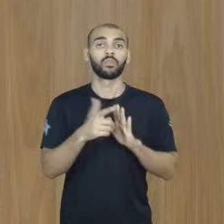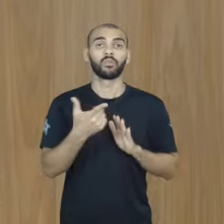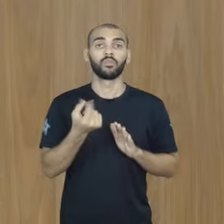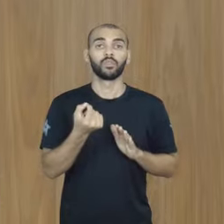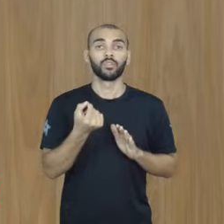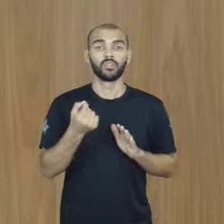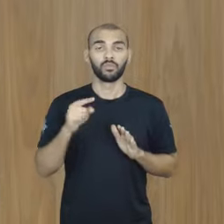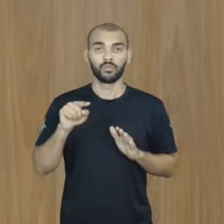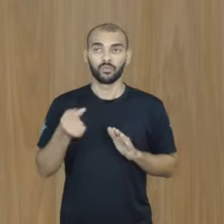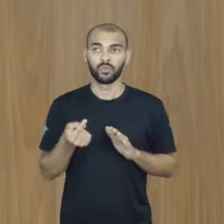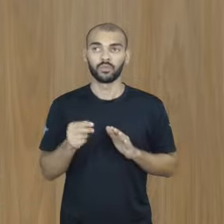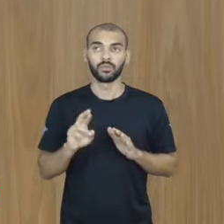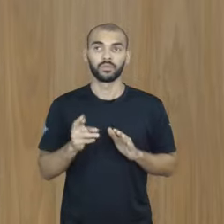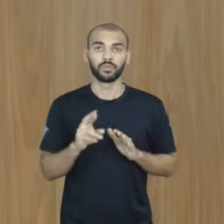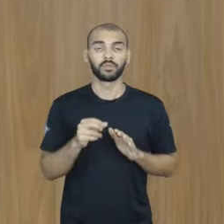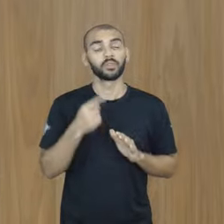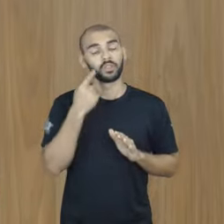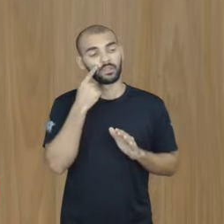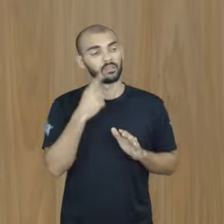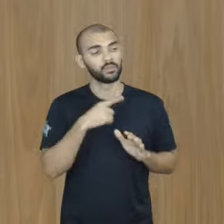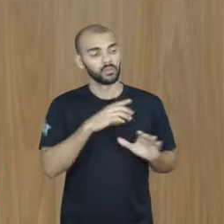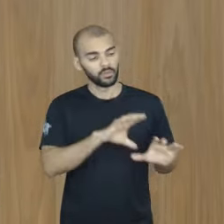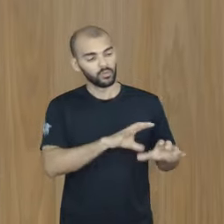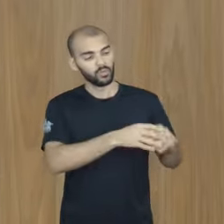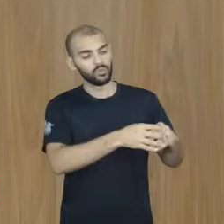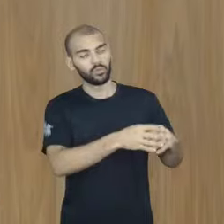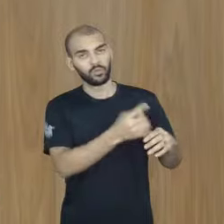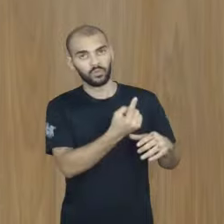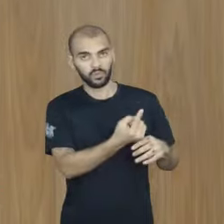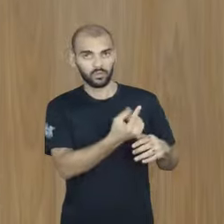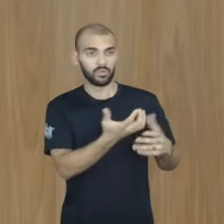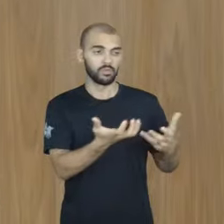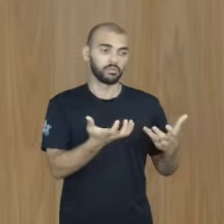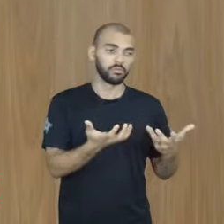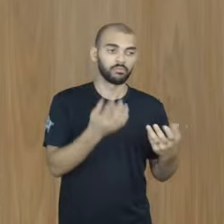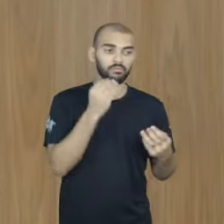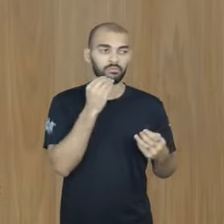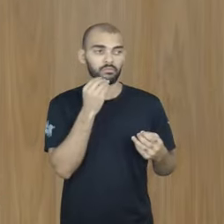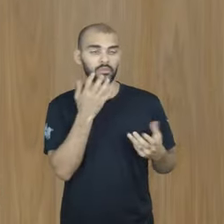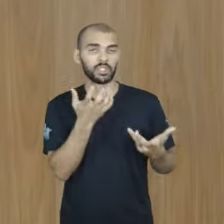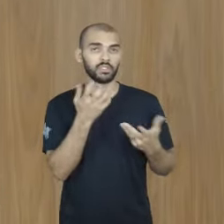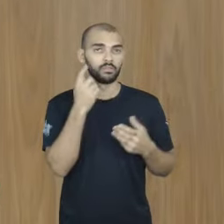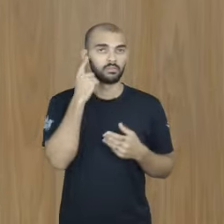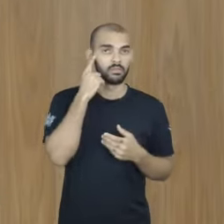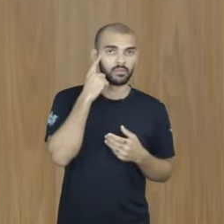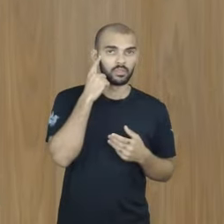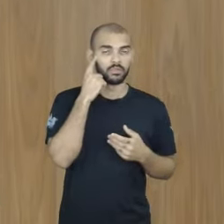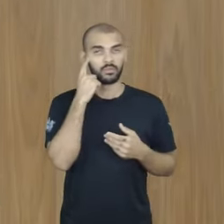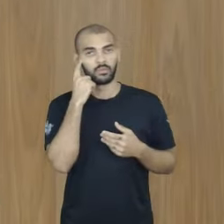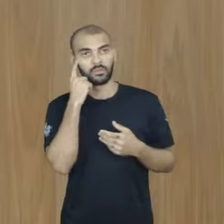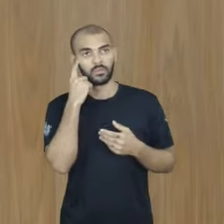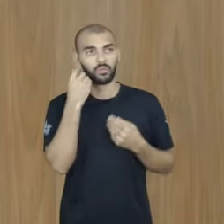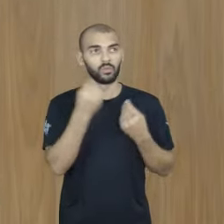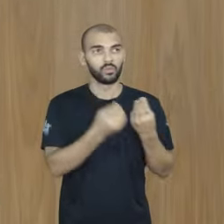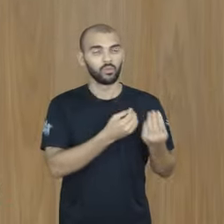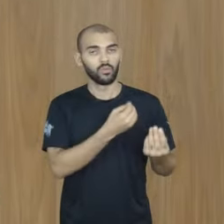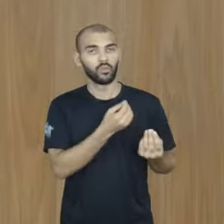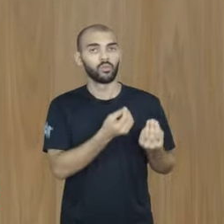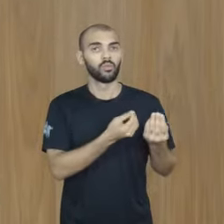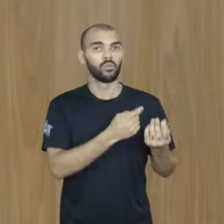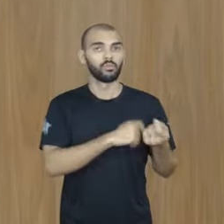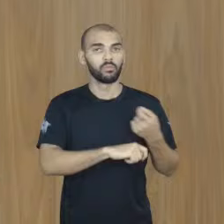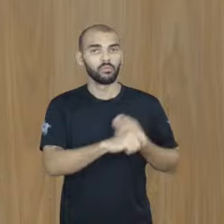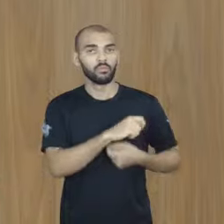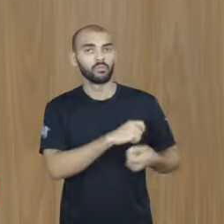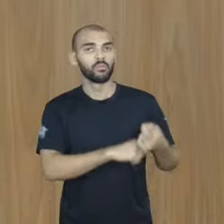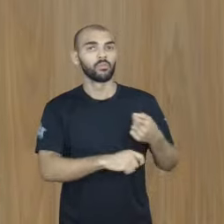você está dentro aí dessa faixa 1, quer mais tempo, quer pensar aí na renegociação de dívidas, está aí a